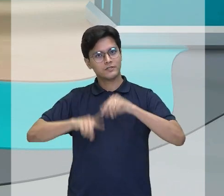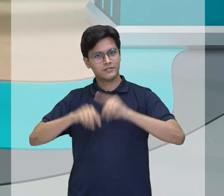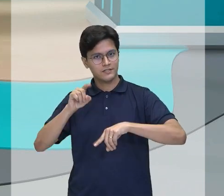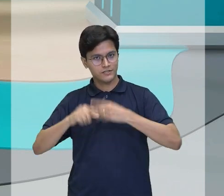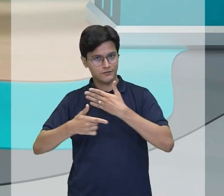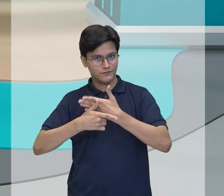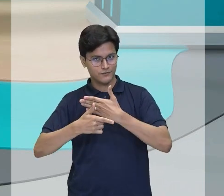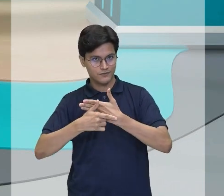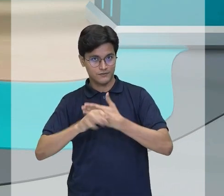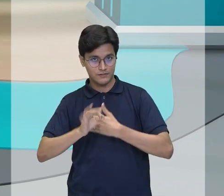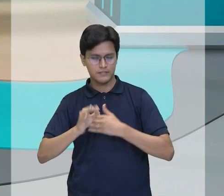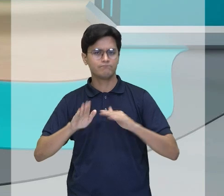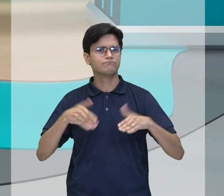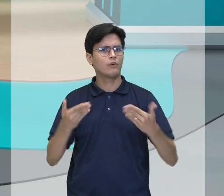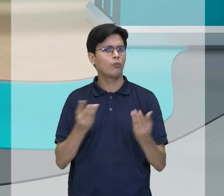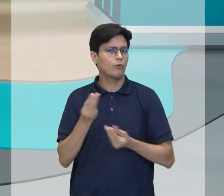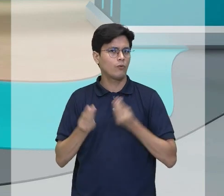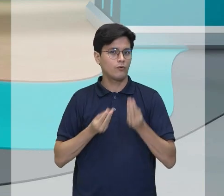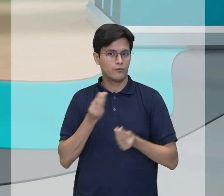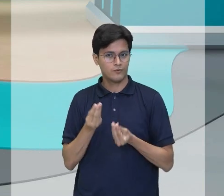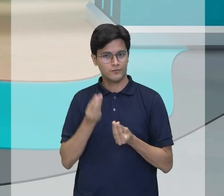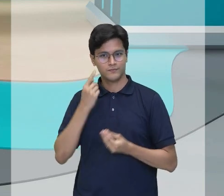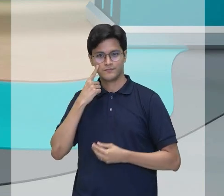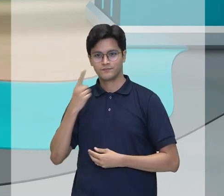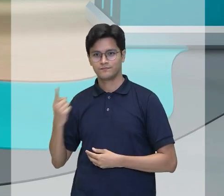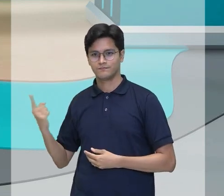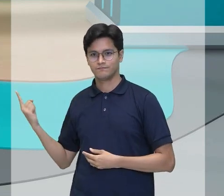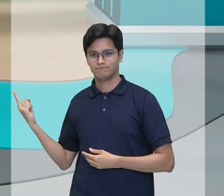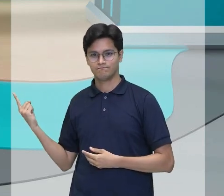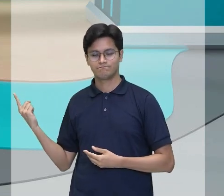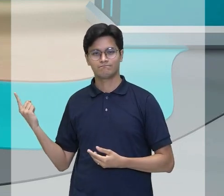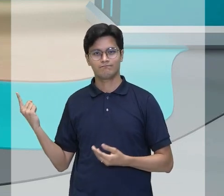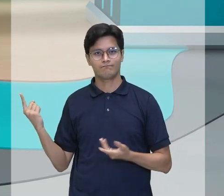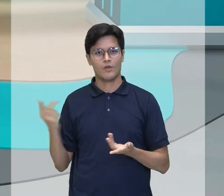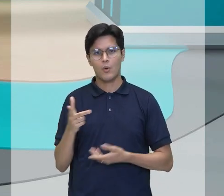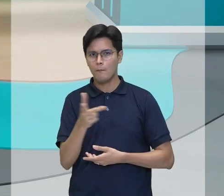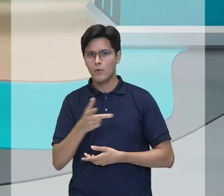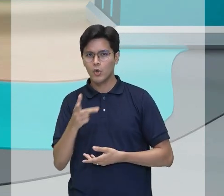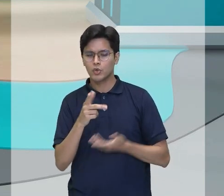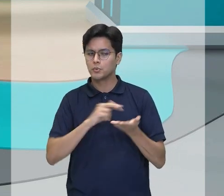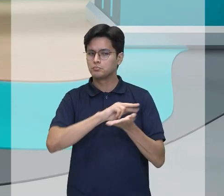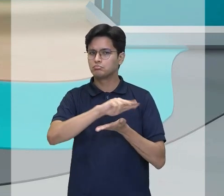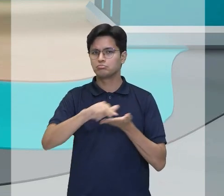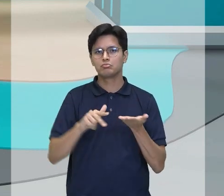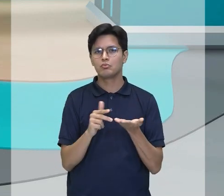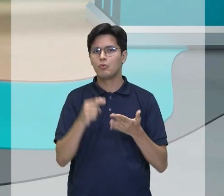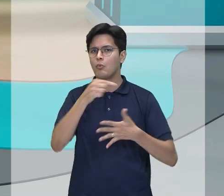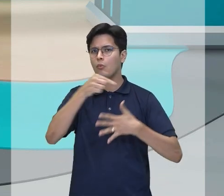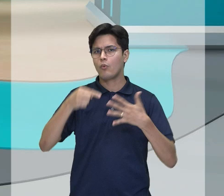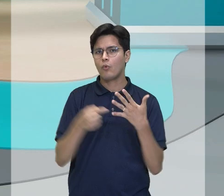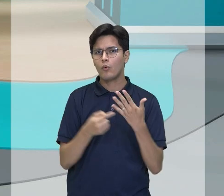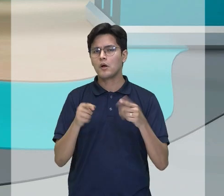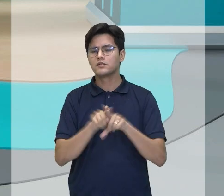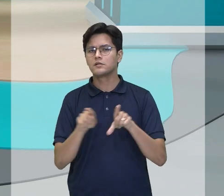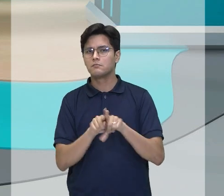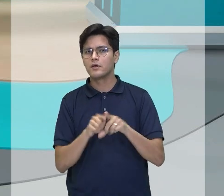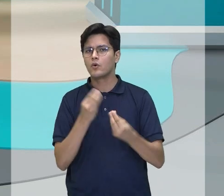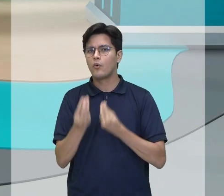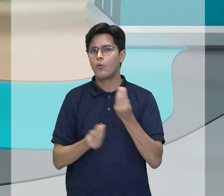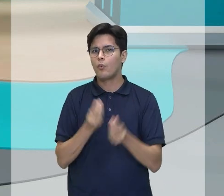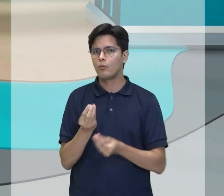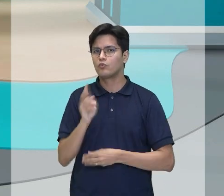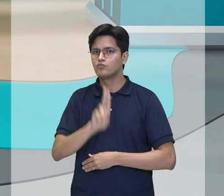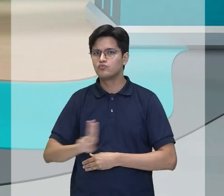que funciona isso? Nós vamos ver quais são esses pronomes, onde que eu devo usá-los na frase. Vocês